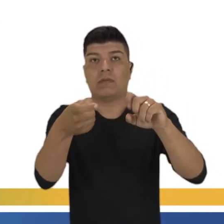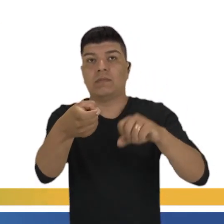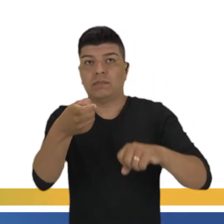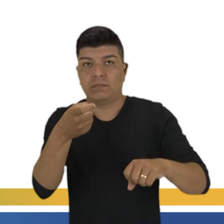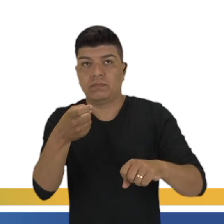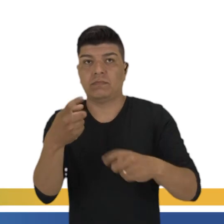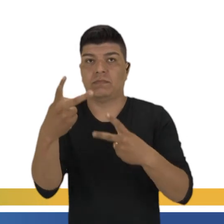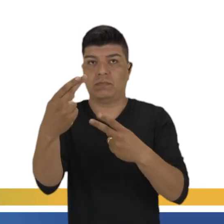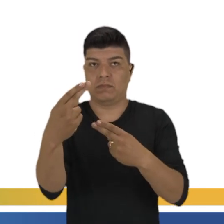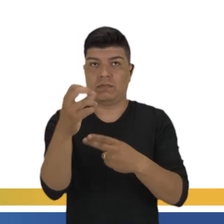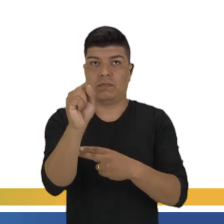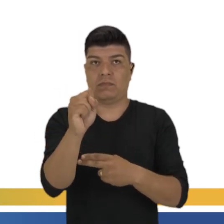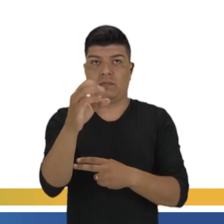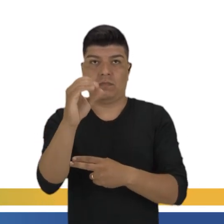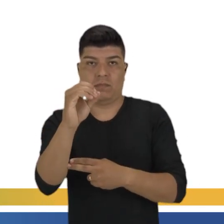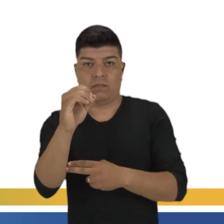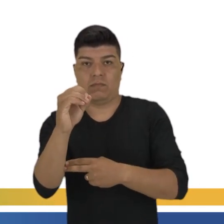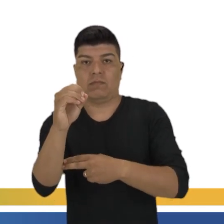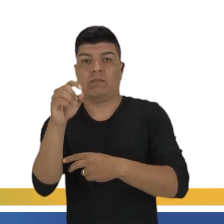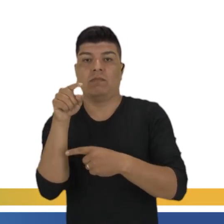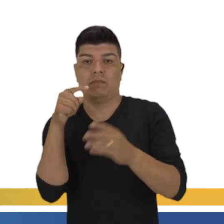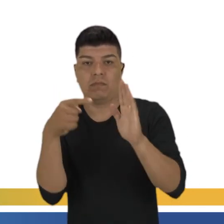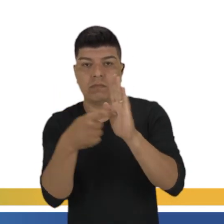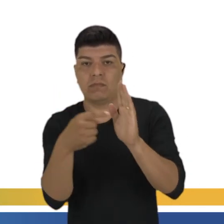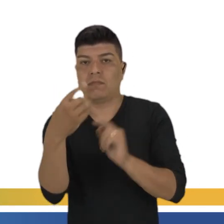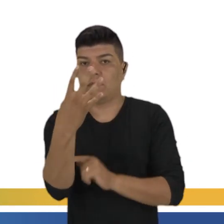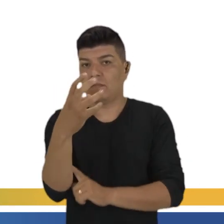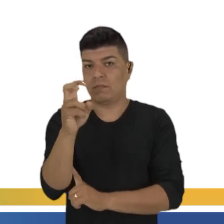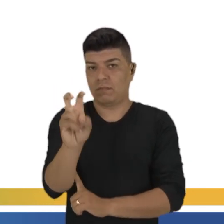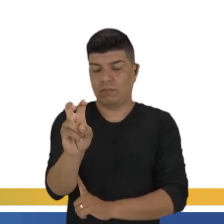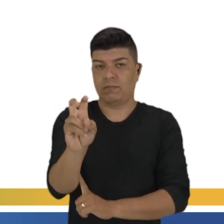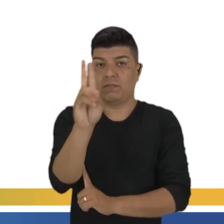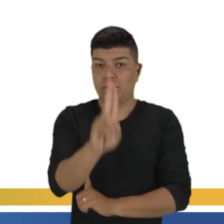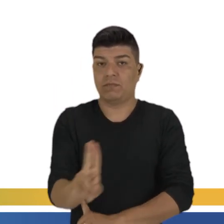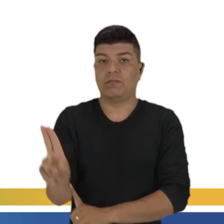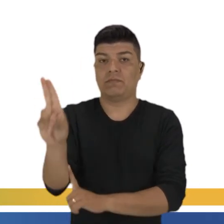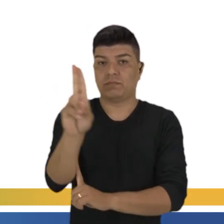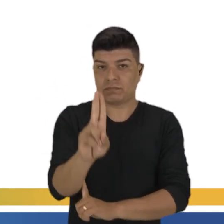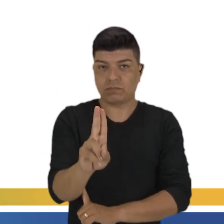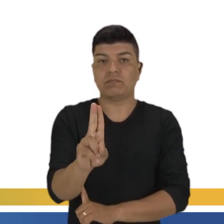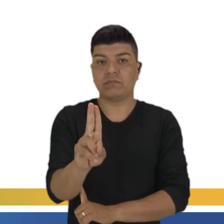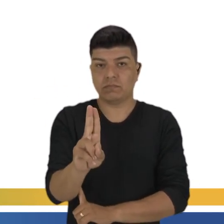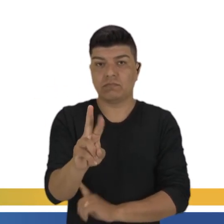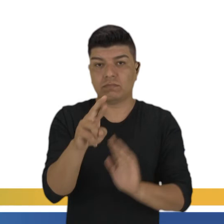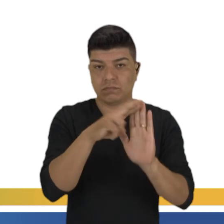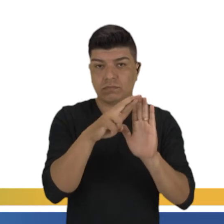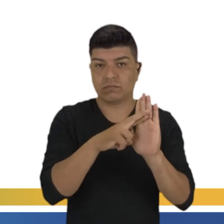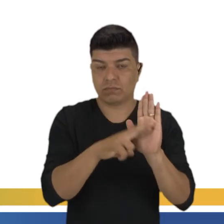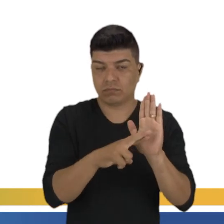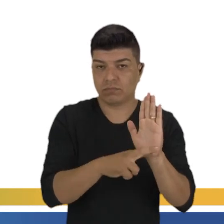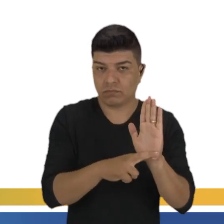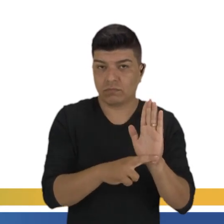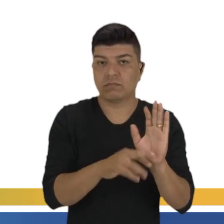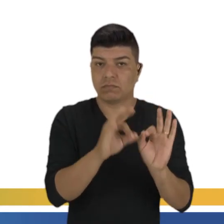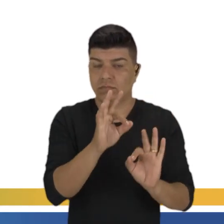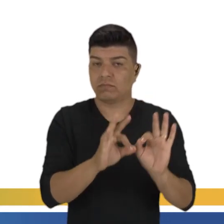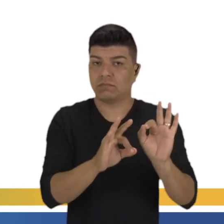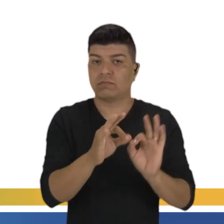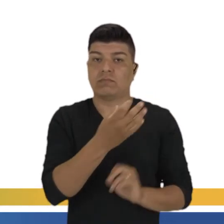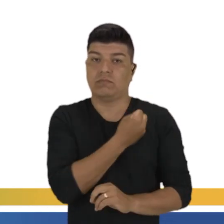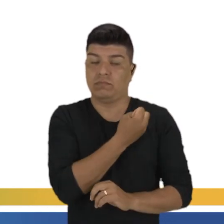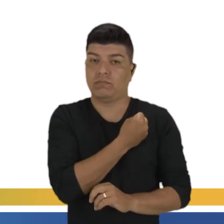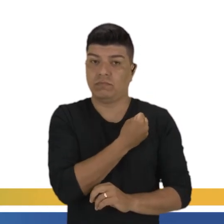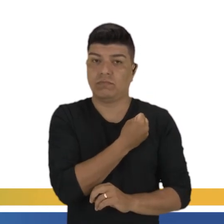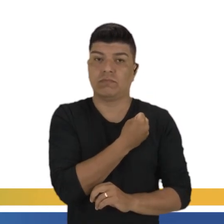a 80 vezes 45. E aí, utilizando as regrinhas de operações com os